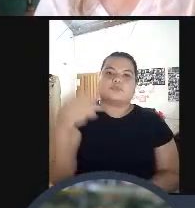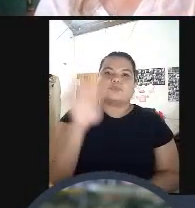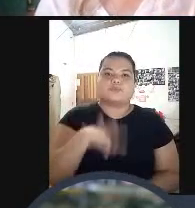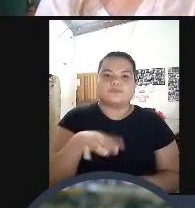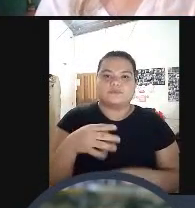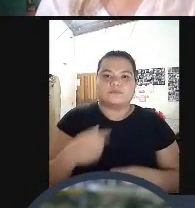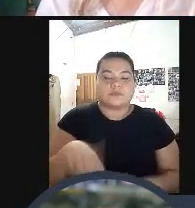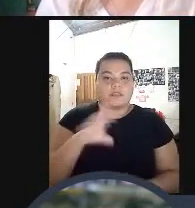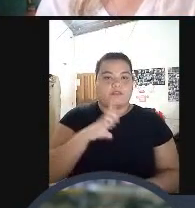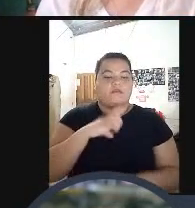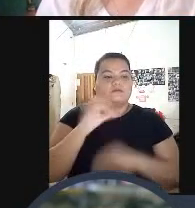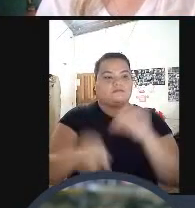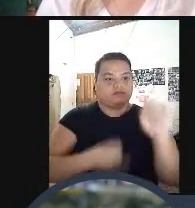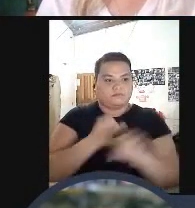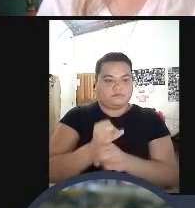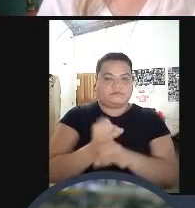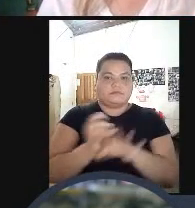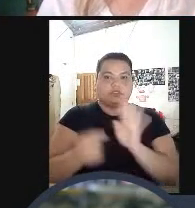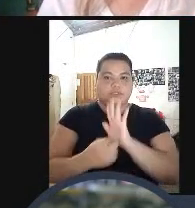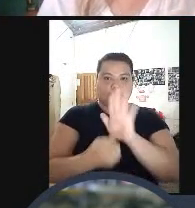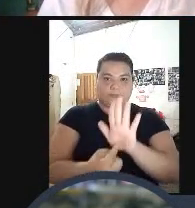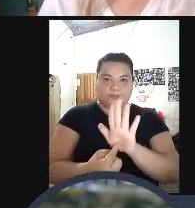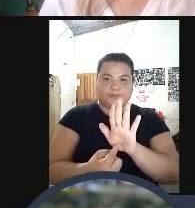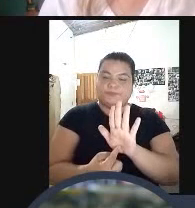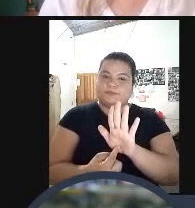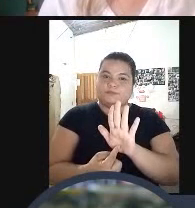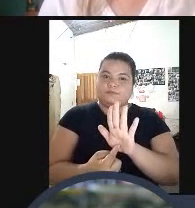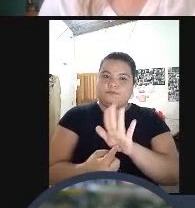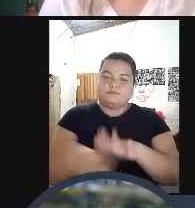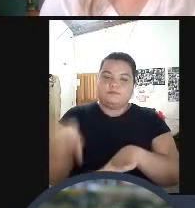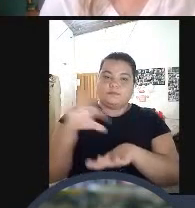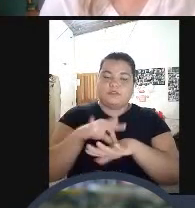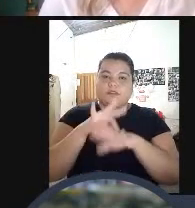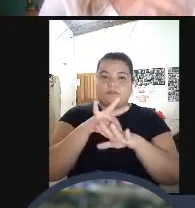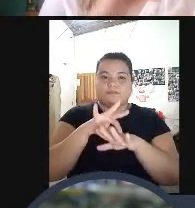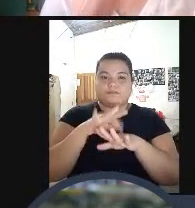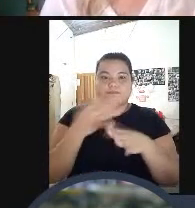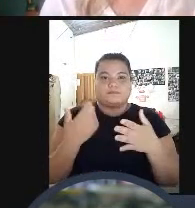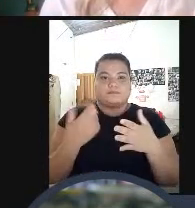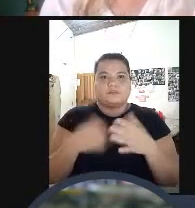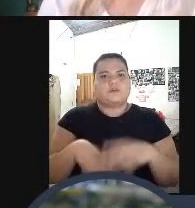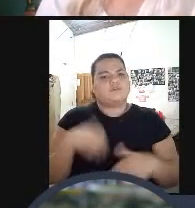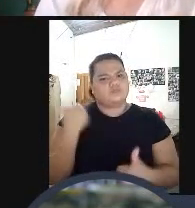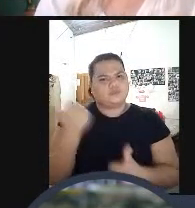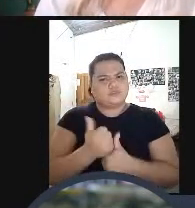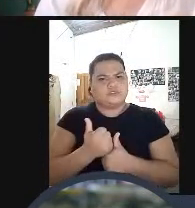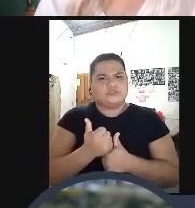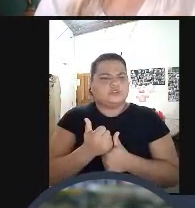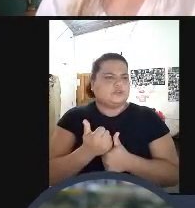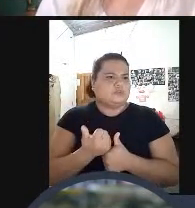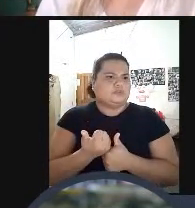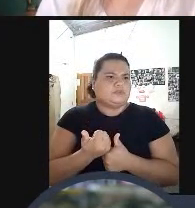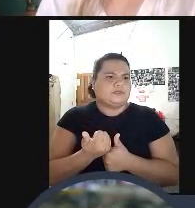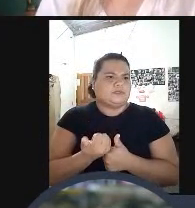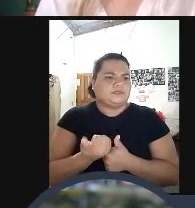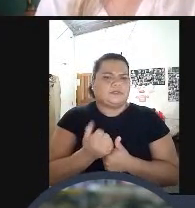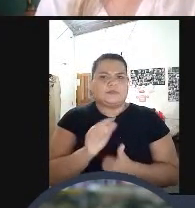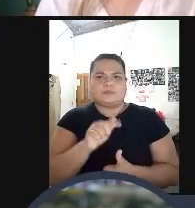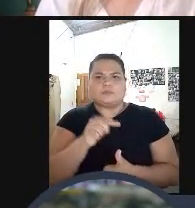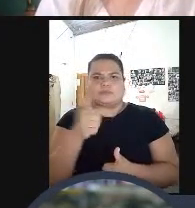internet e mostra que a carne dá para ser substituída tranquilamente pela porção da